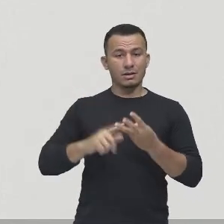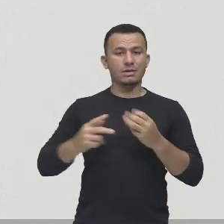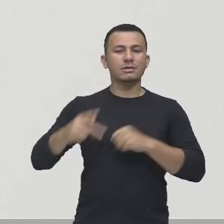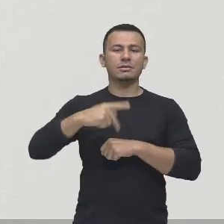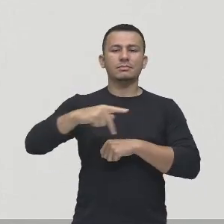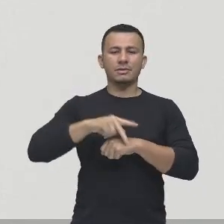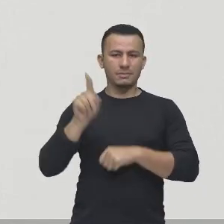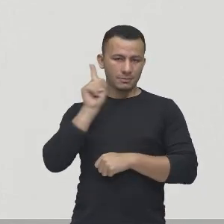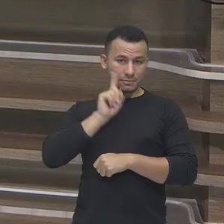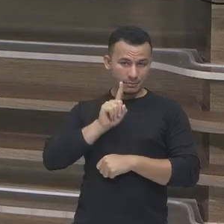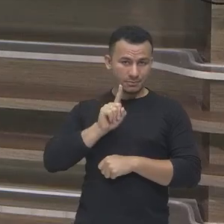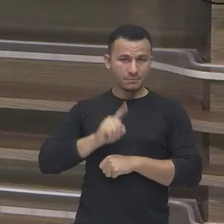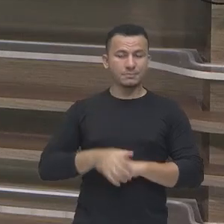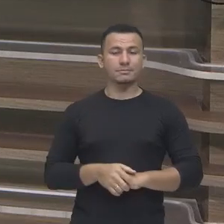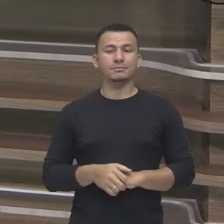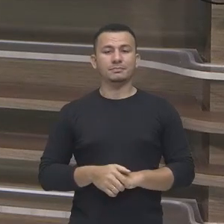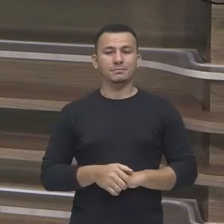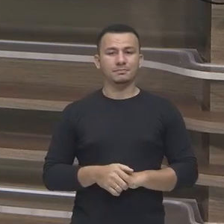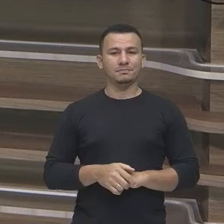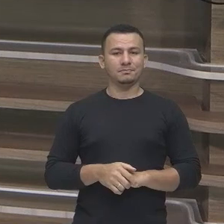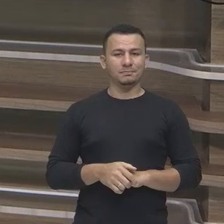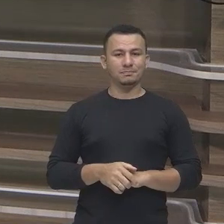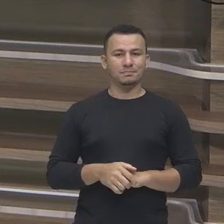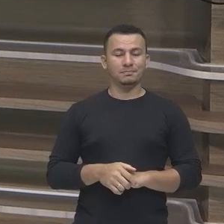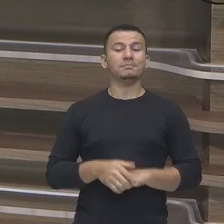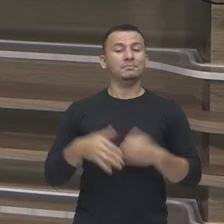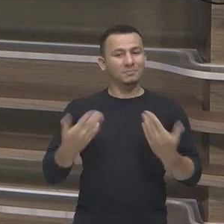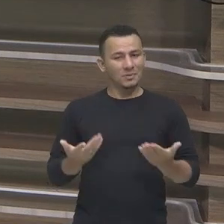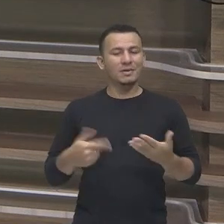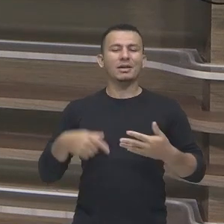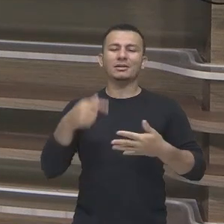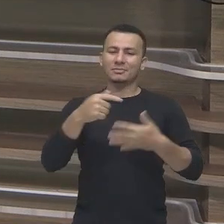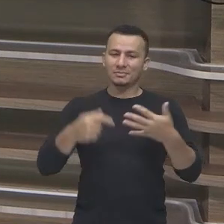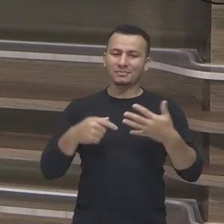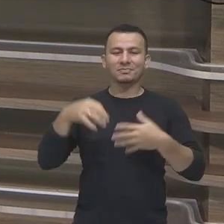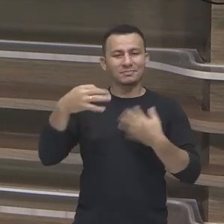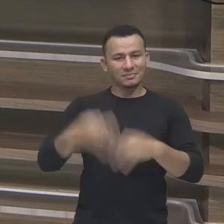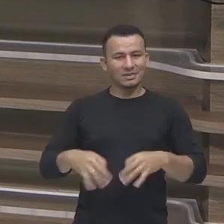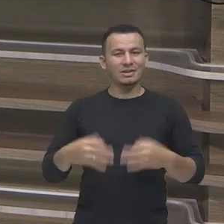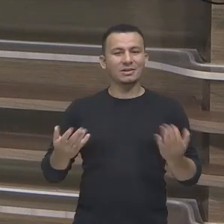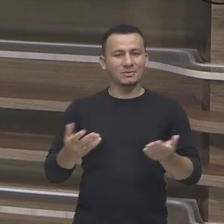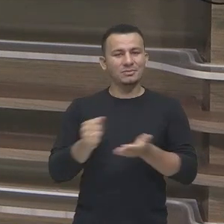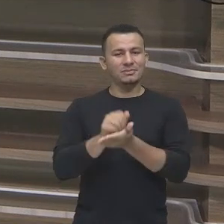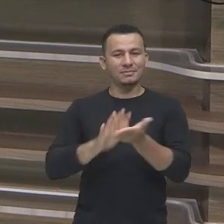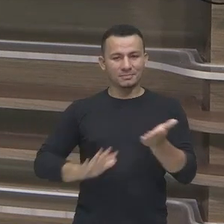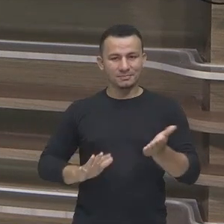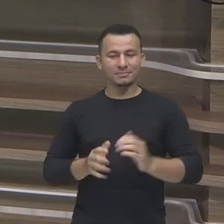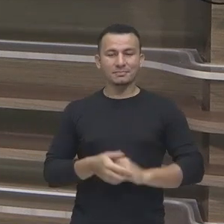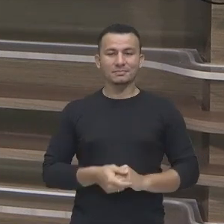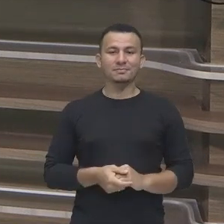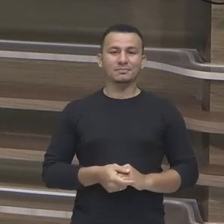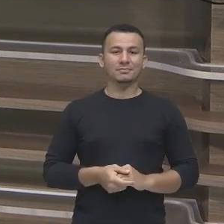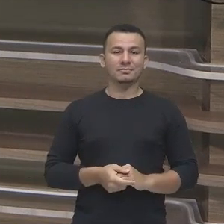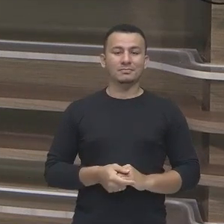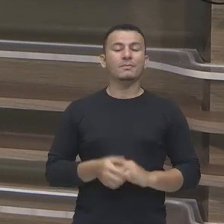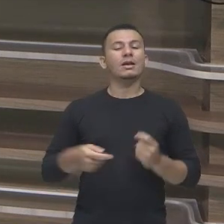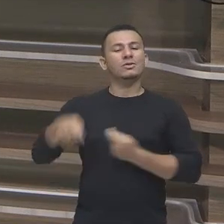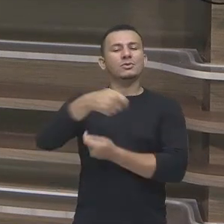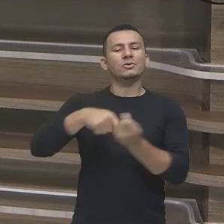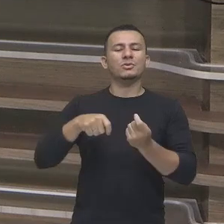Estados Unidos. Tá bom, gente? Essas aí são as alternativas corretas da nossa DLI de hoje sobre a